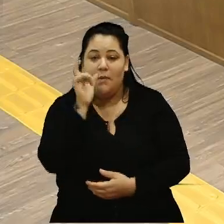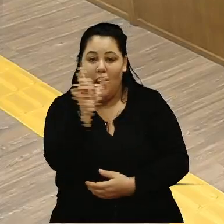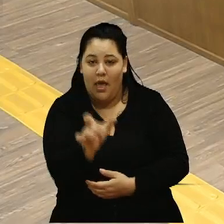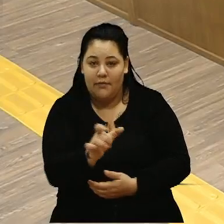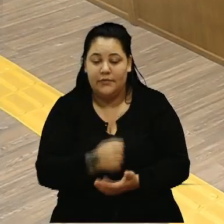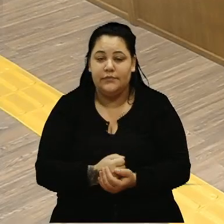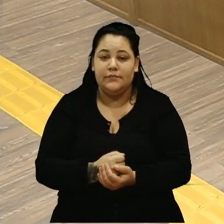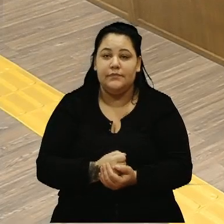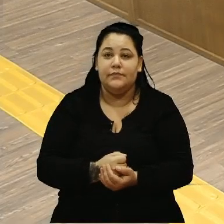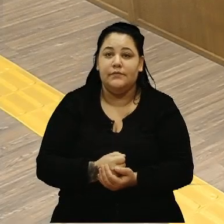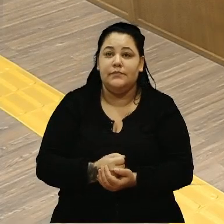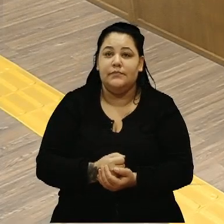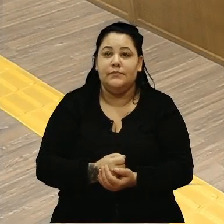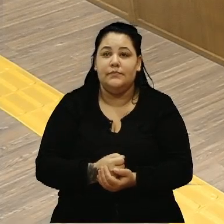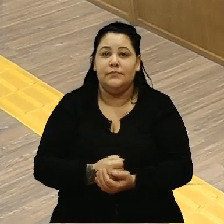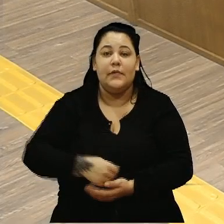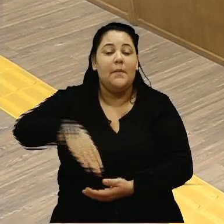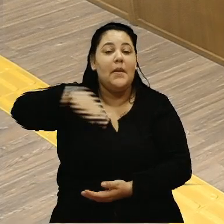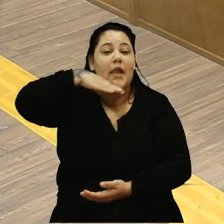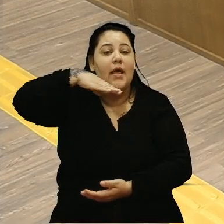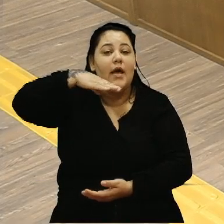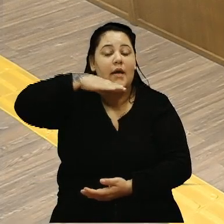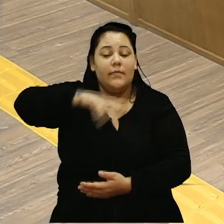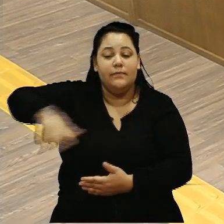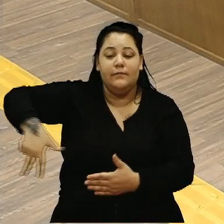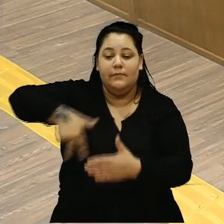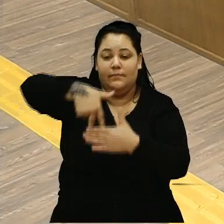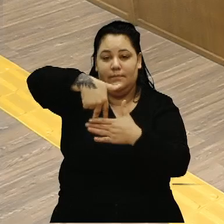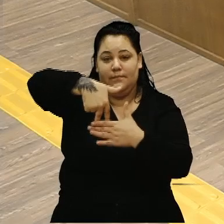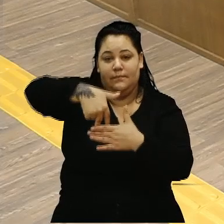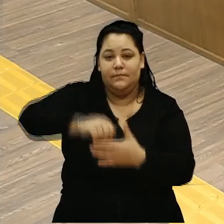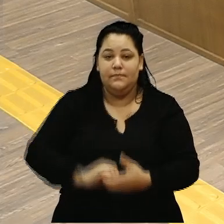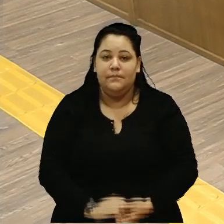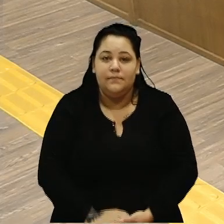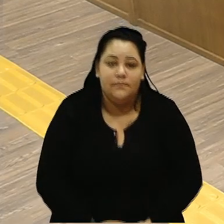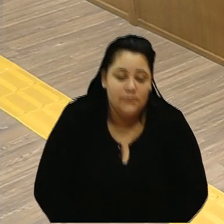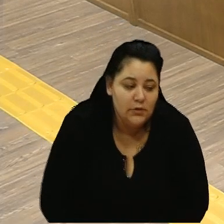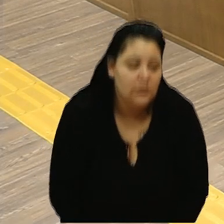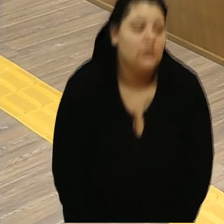palavra, vereador Alexandre Bortoluz, da tribuna.